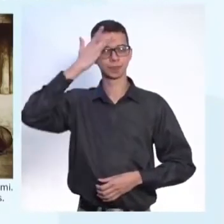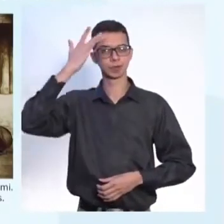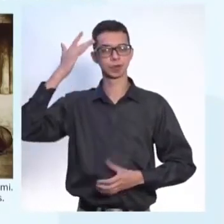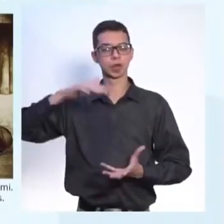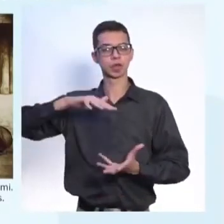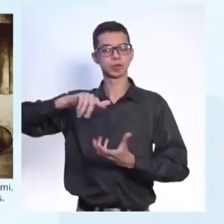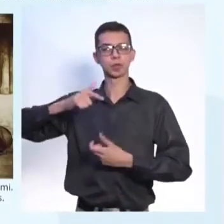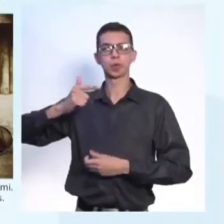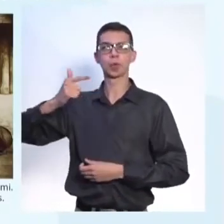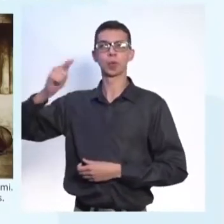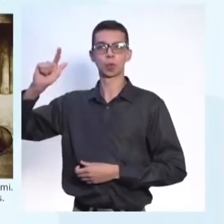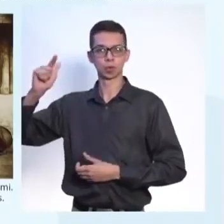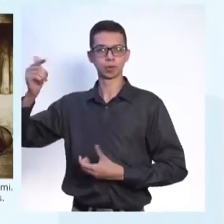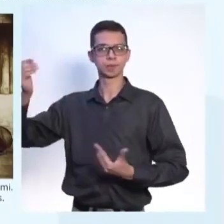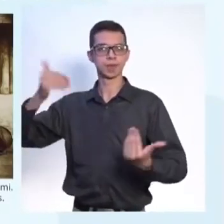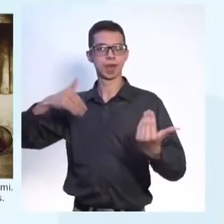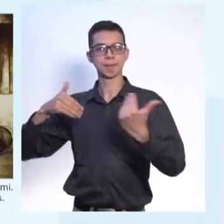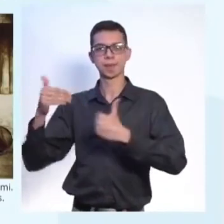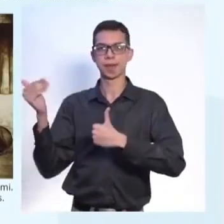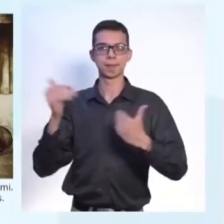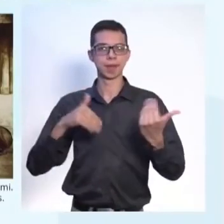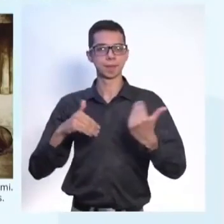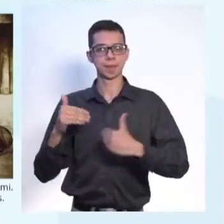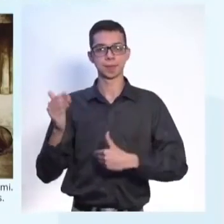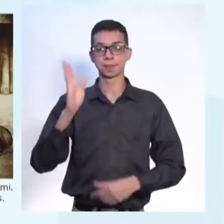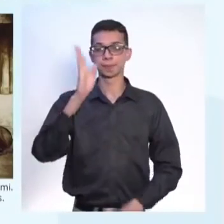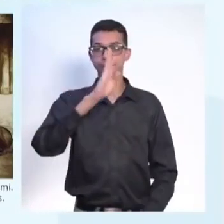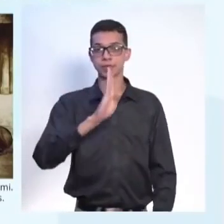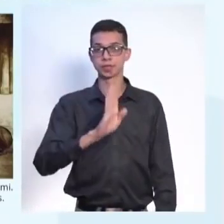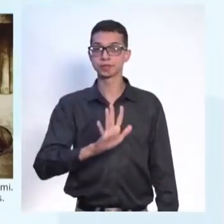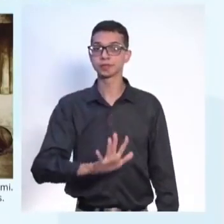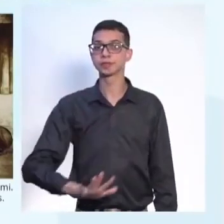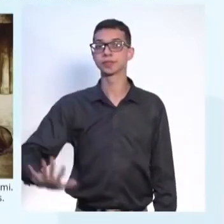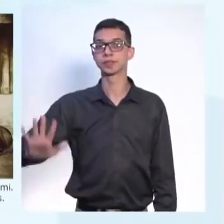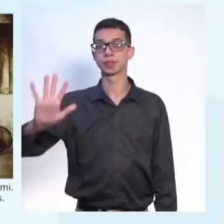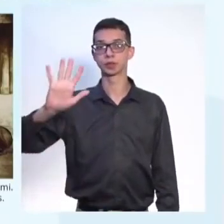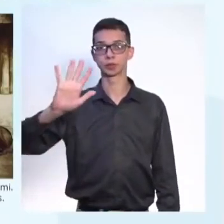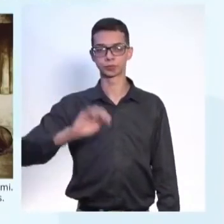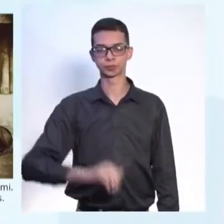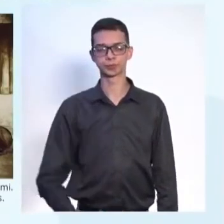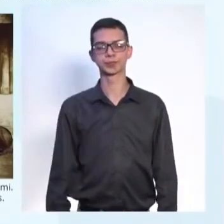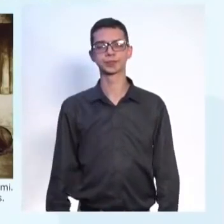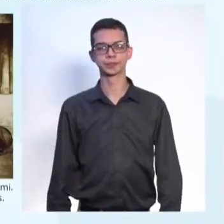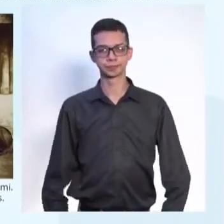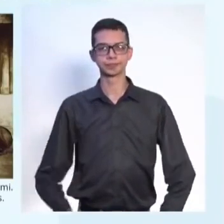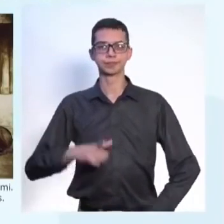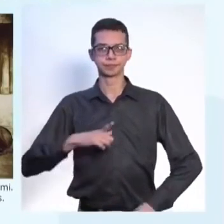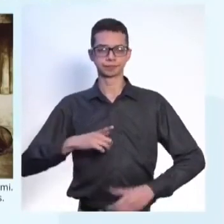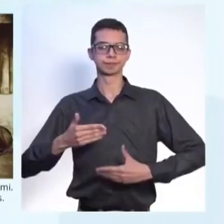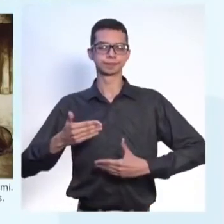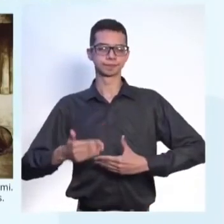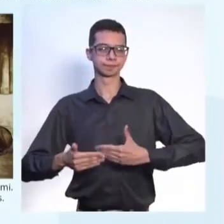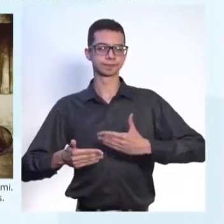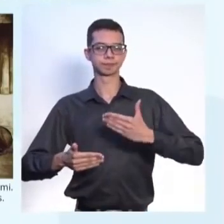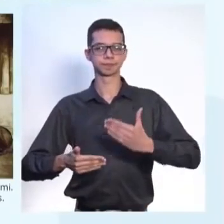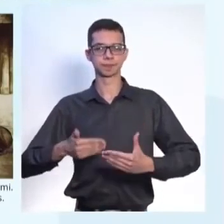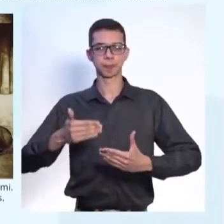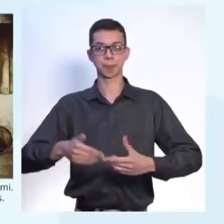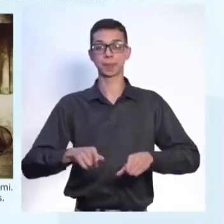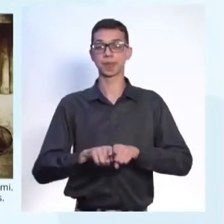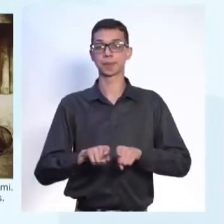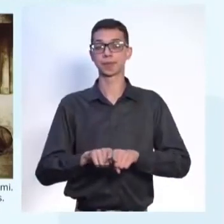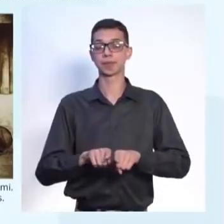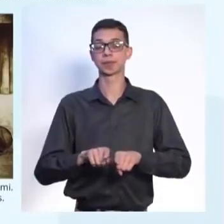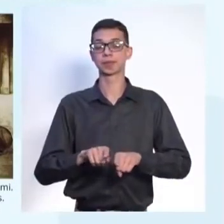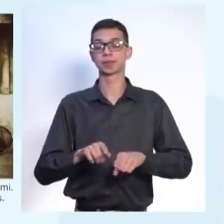as terras brasileiras. Isso vai ter algumas etapas e também vai ter alguns interesses. Então, o processo de imigração